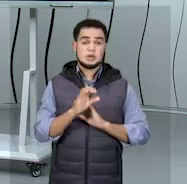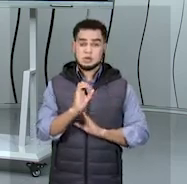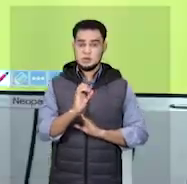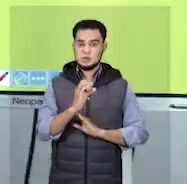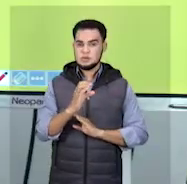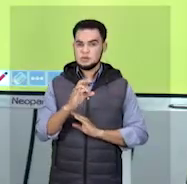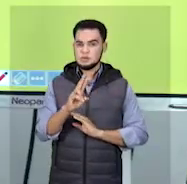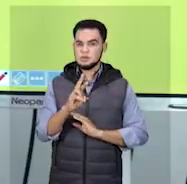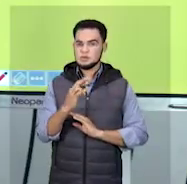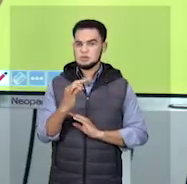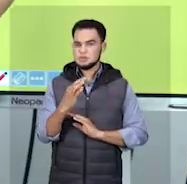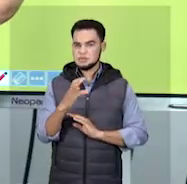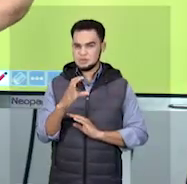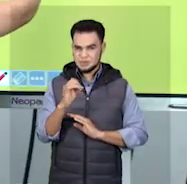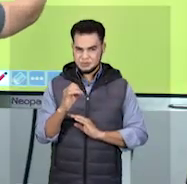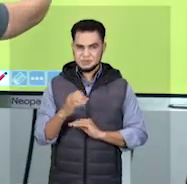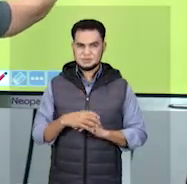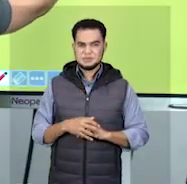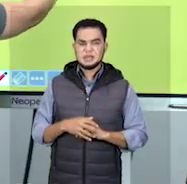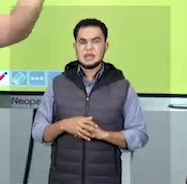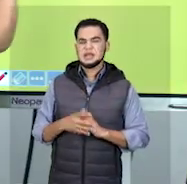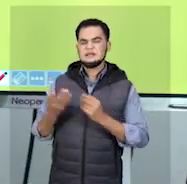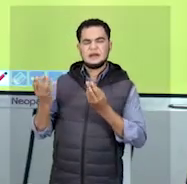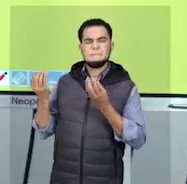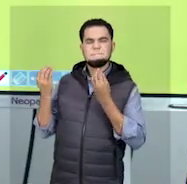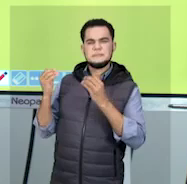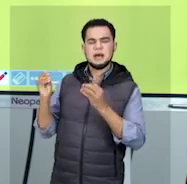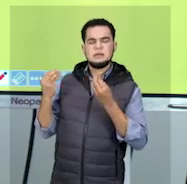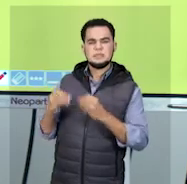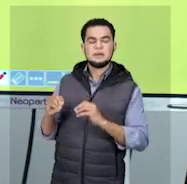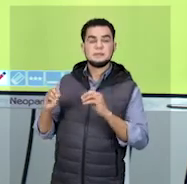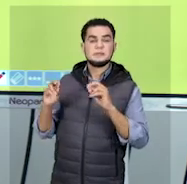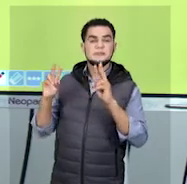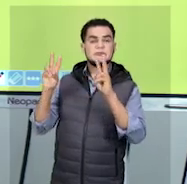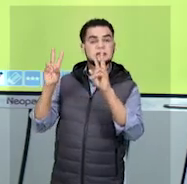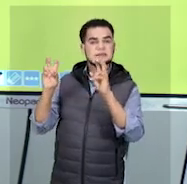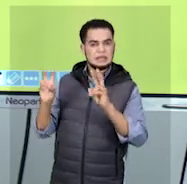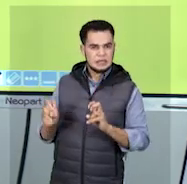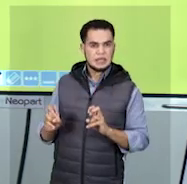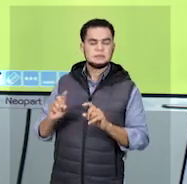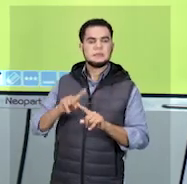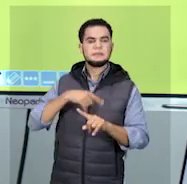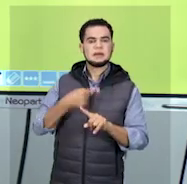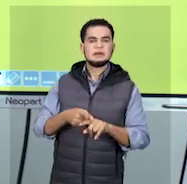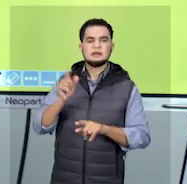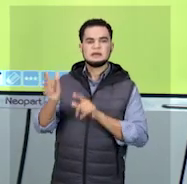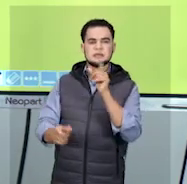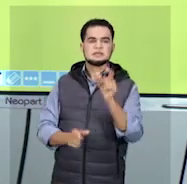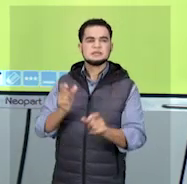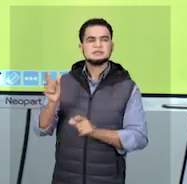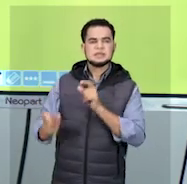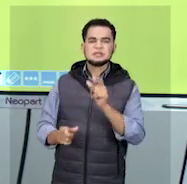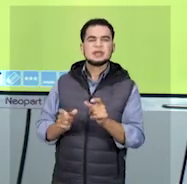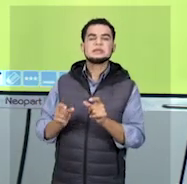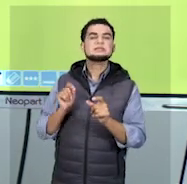olha, temas e personagens que na época eram